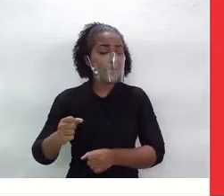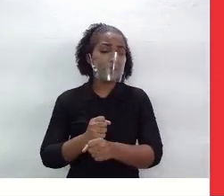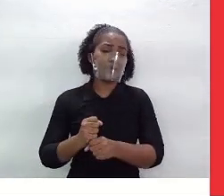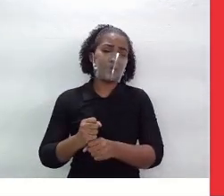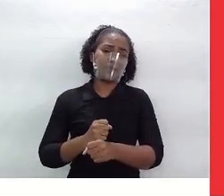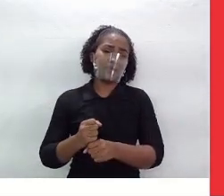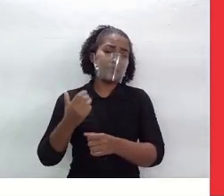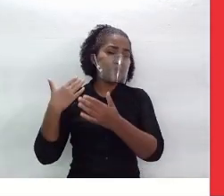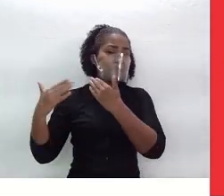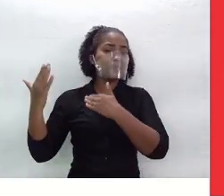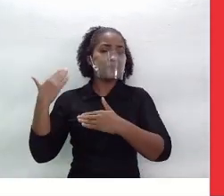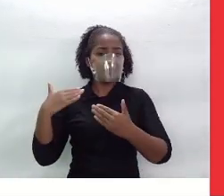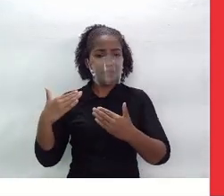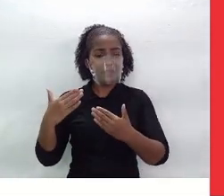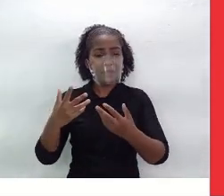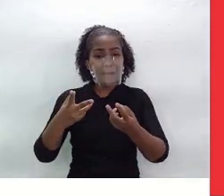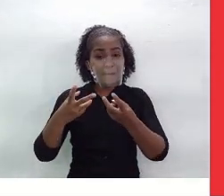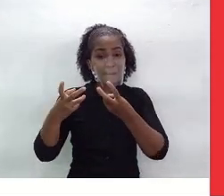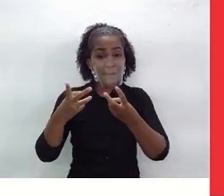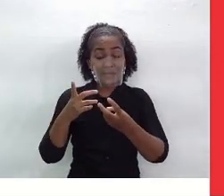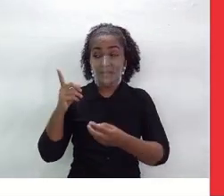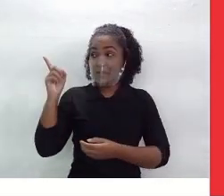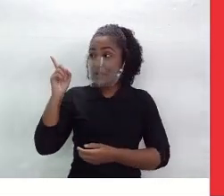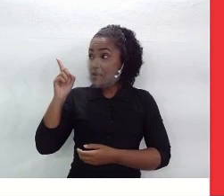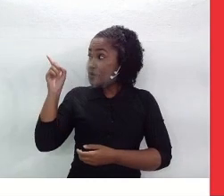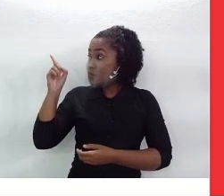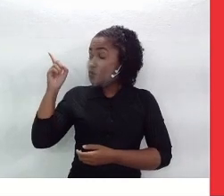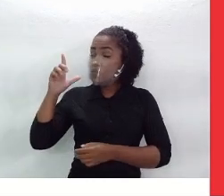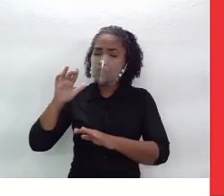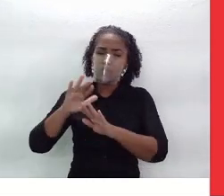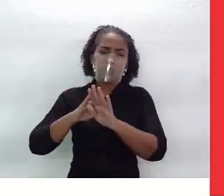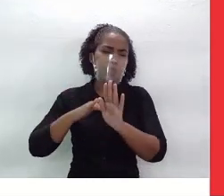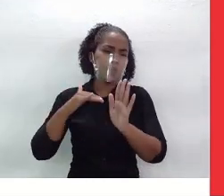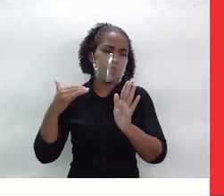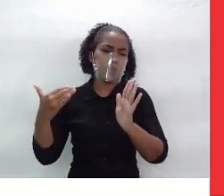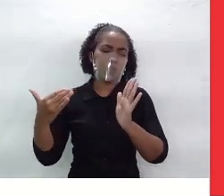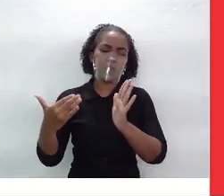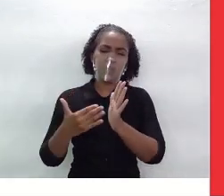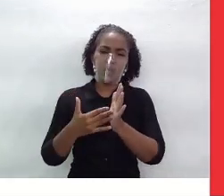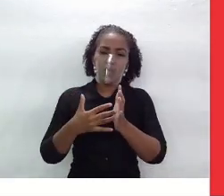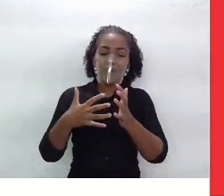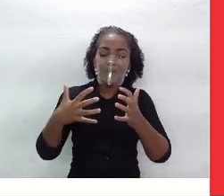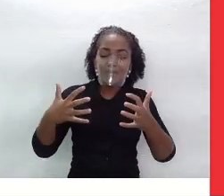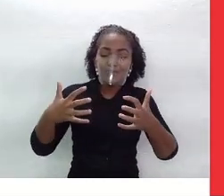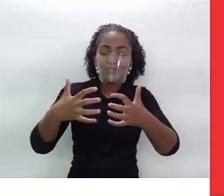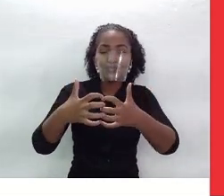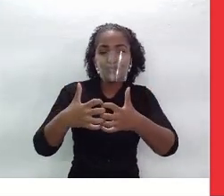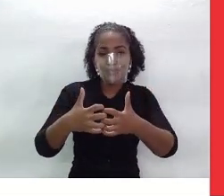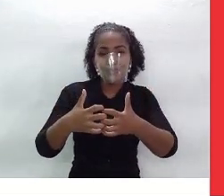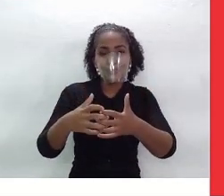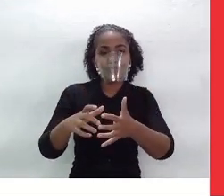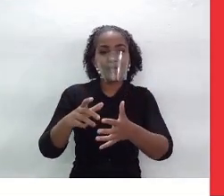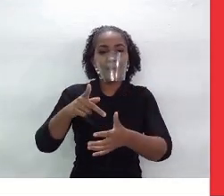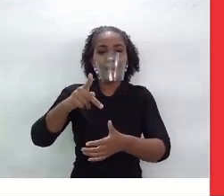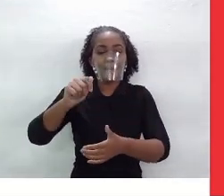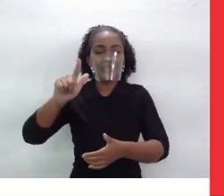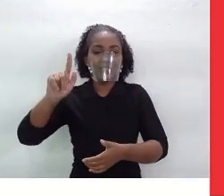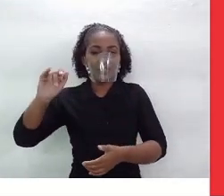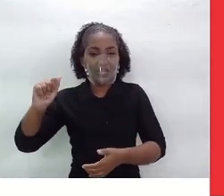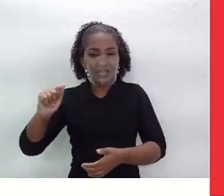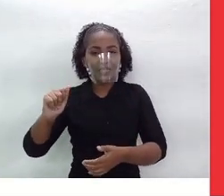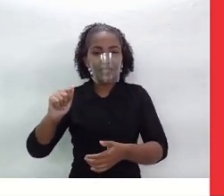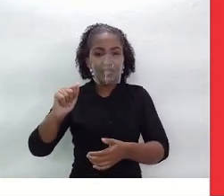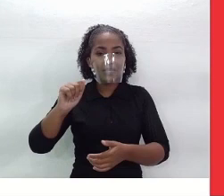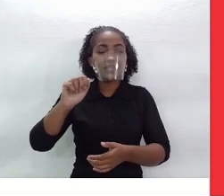atrás, observe que no planeta ali, todos os continentes estavam juntos. Tem ali a Pangeia, a